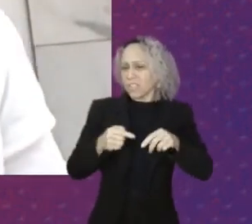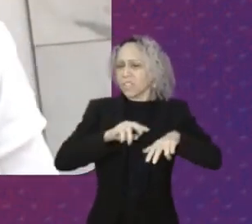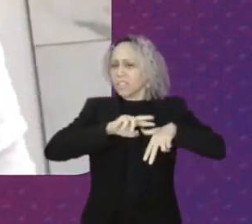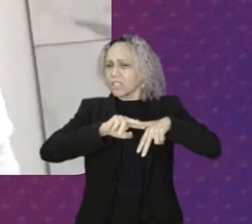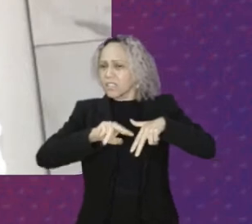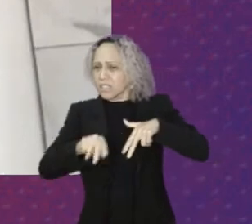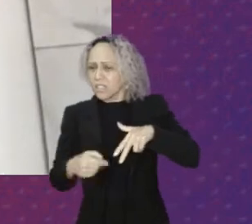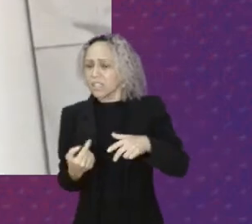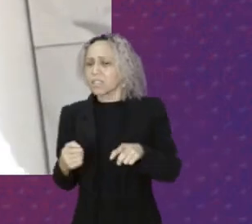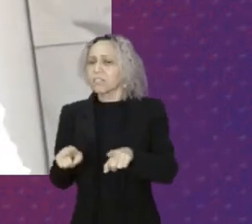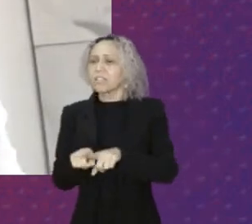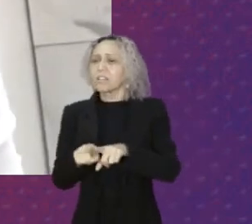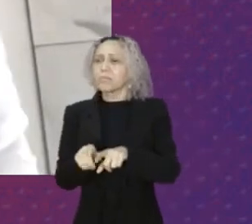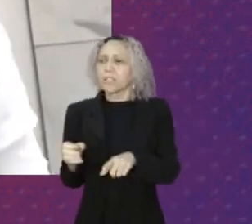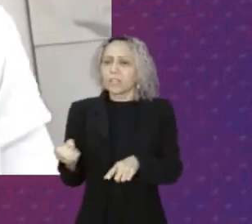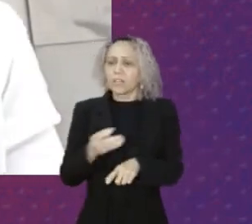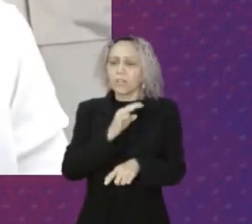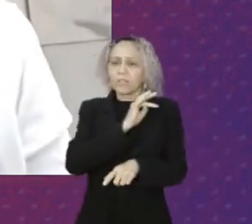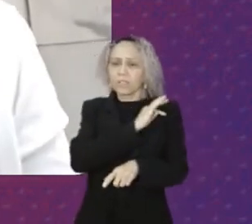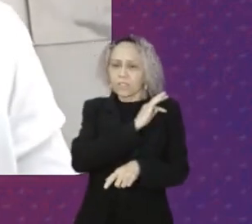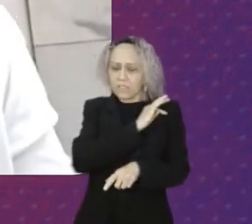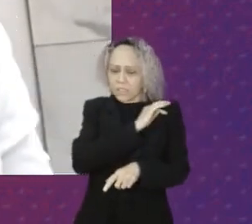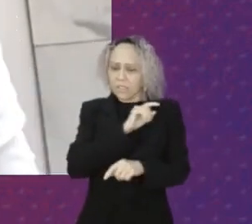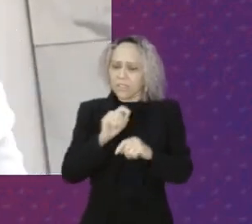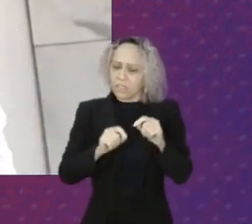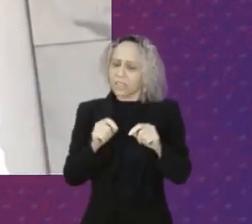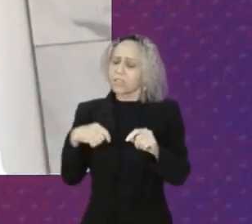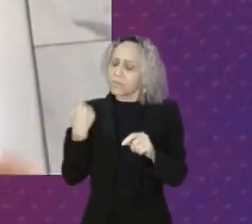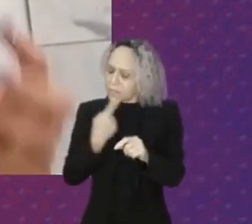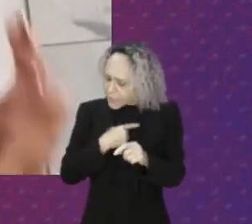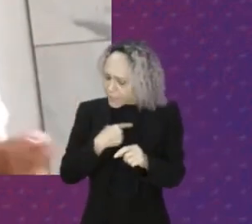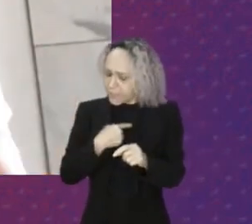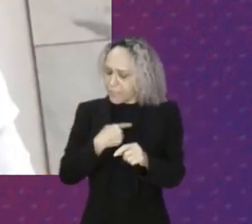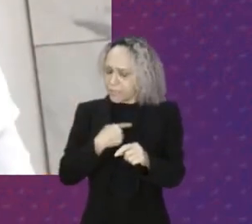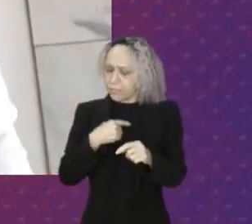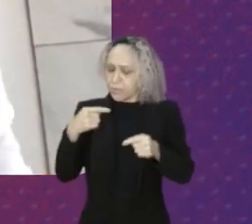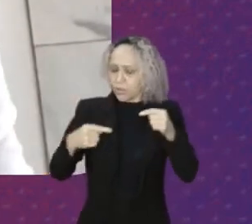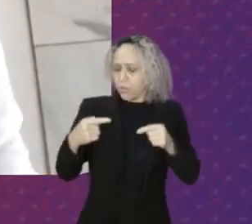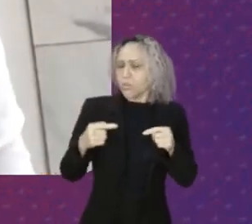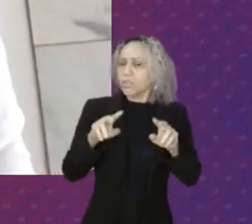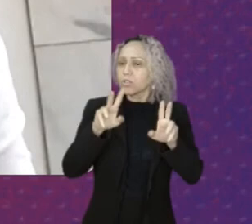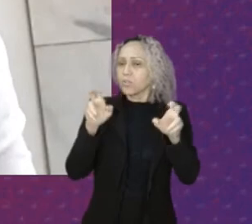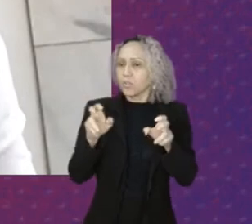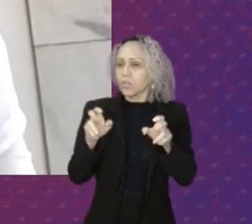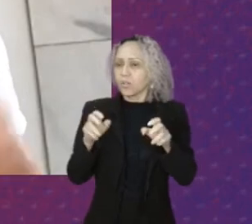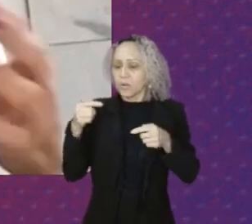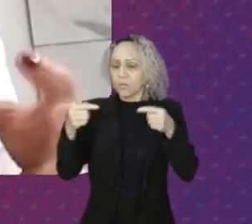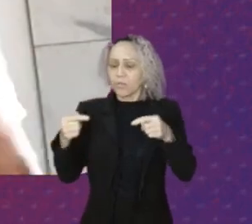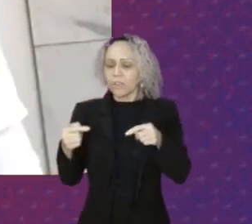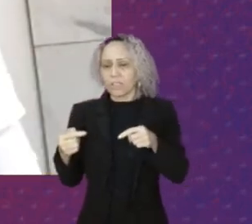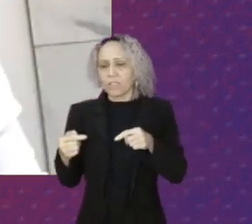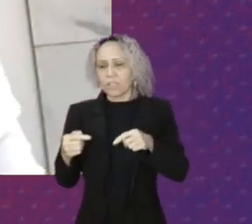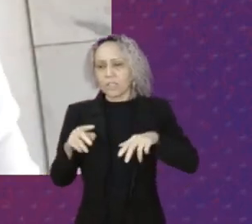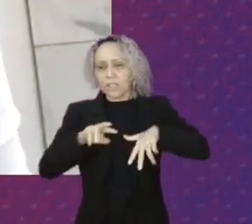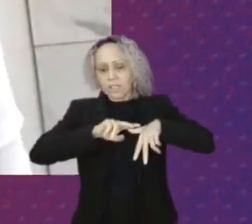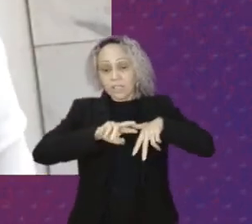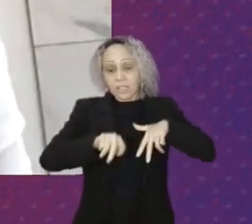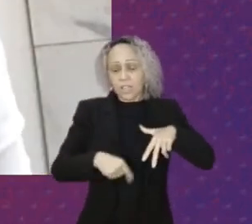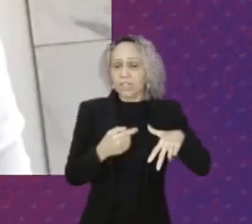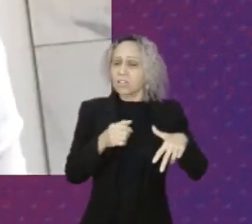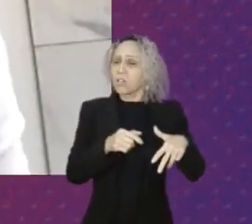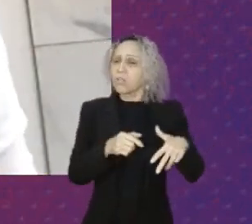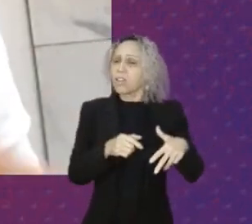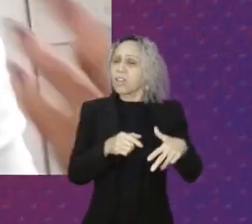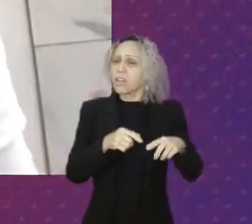foram produzidas pelo Observatório de Violência de Gênero no Brasil, que são materiais importantes a serem consultados